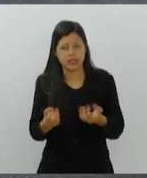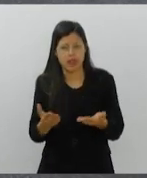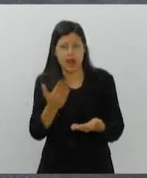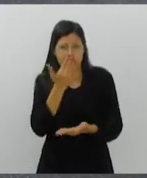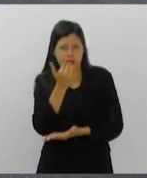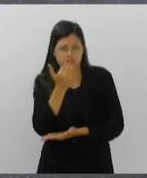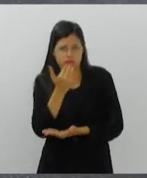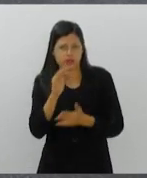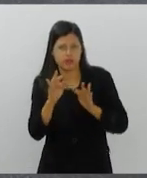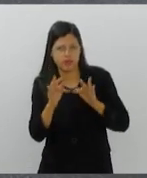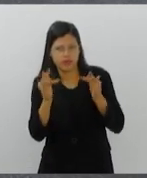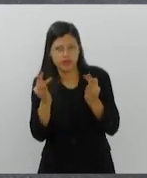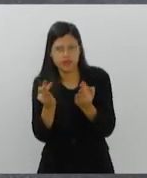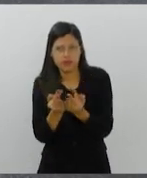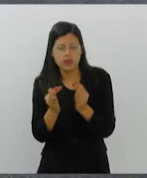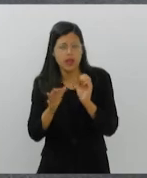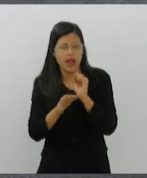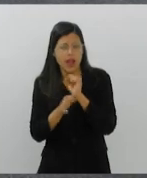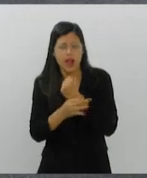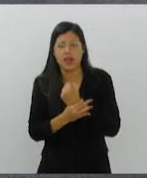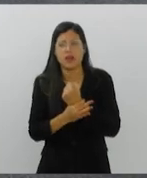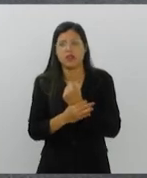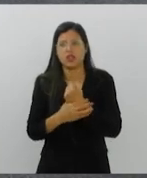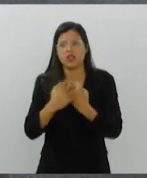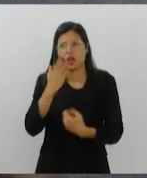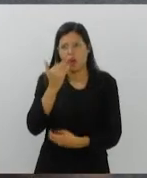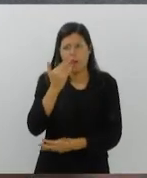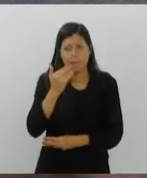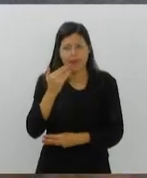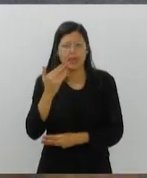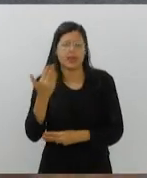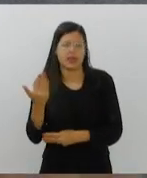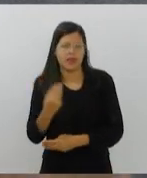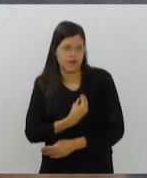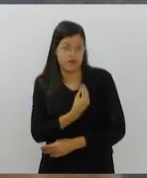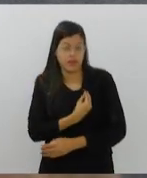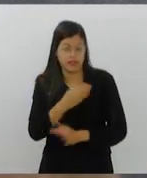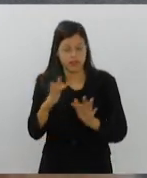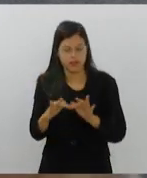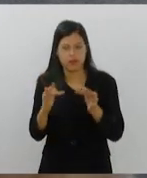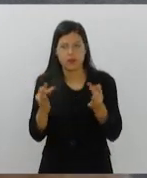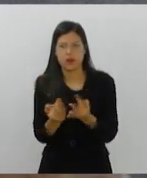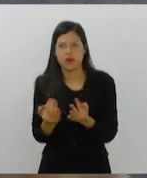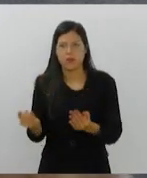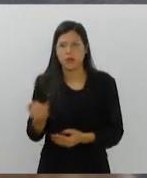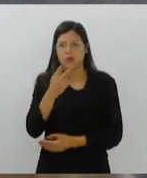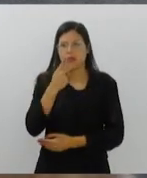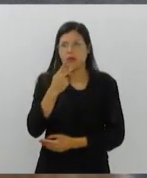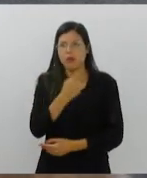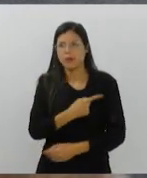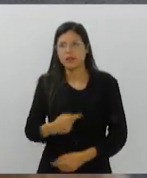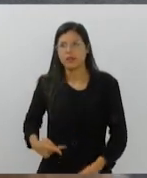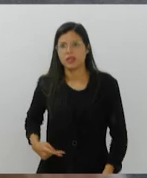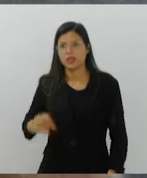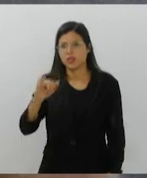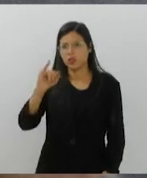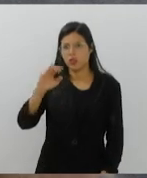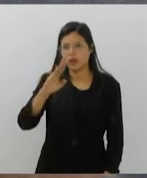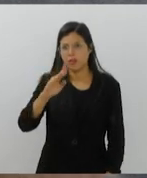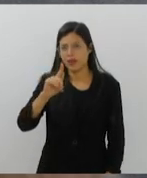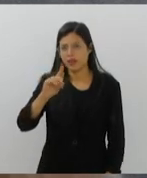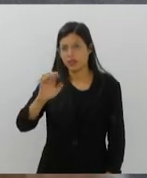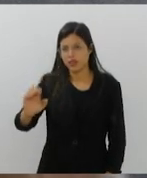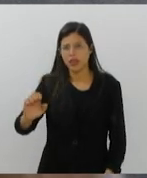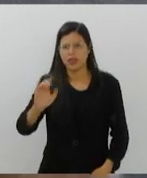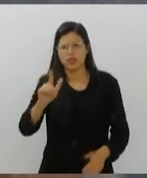suas famílias, garantir o sustento das suas famílias. É importante dizer, senhor presidente, que o IBGE já demonstrou que hoje a